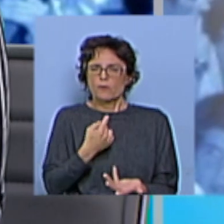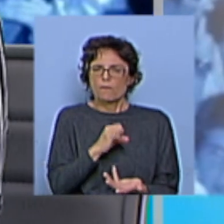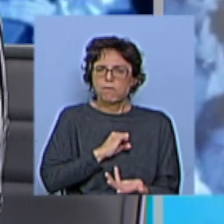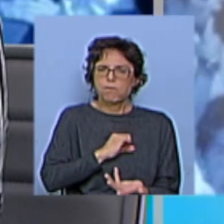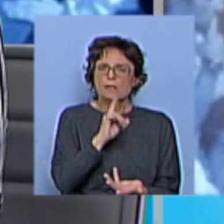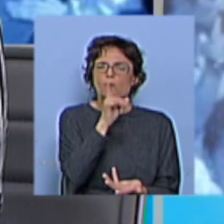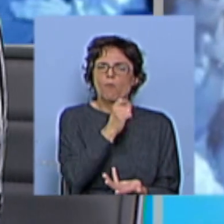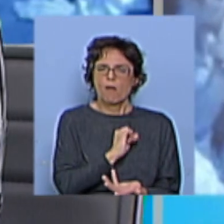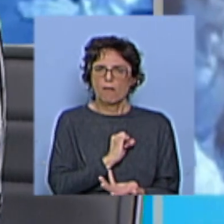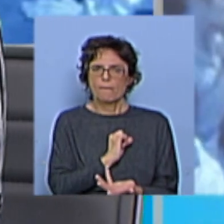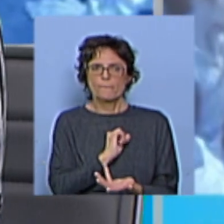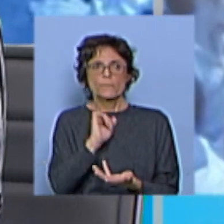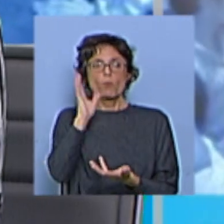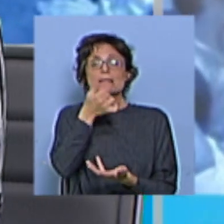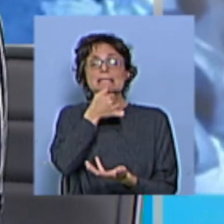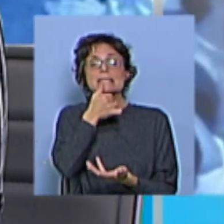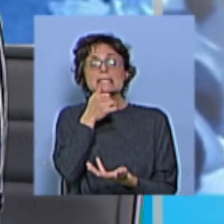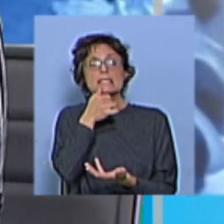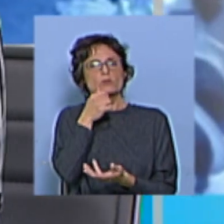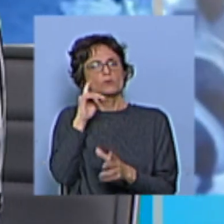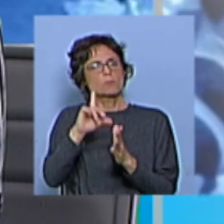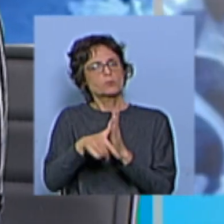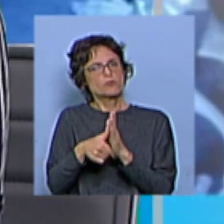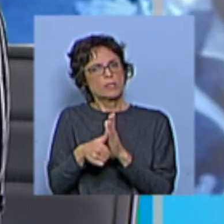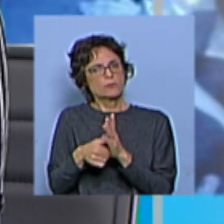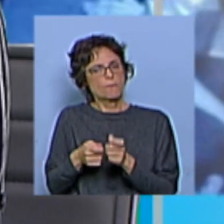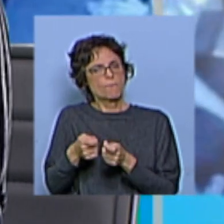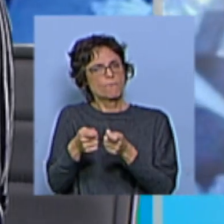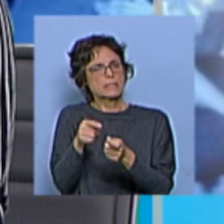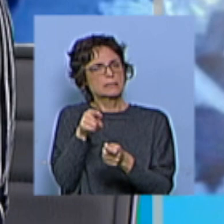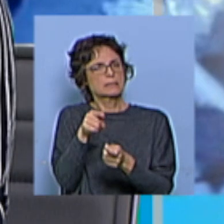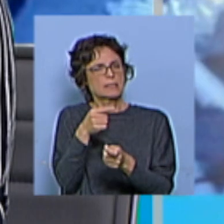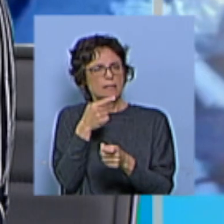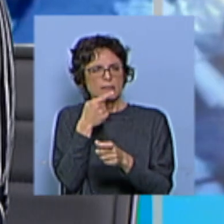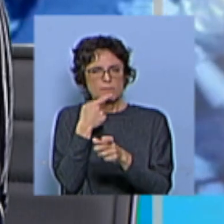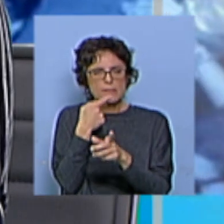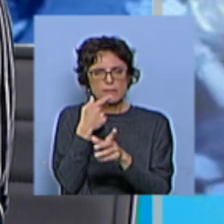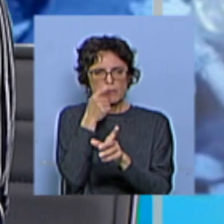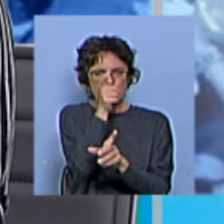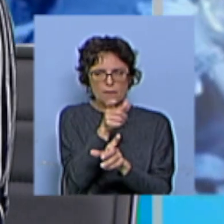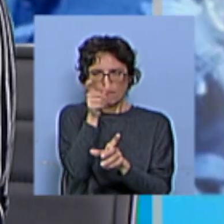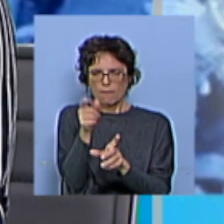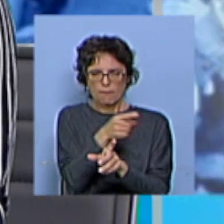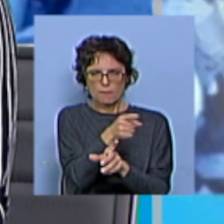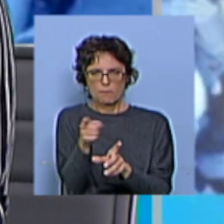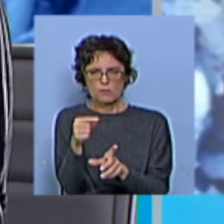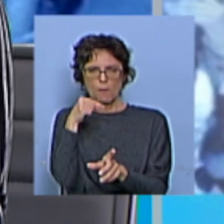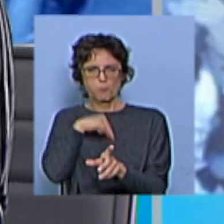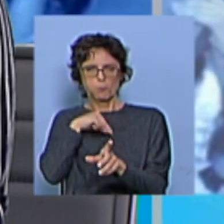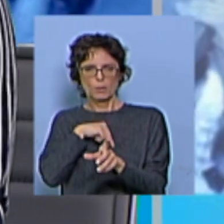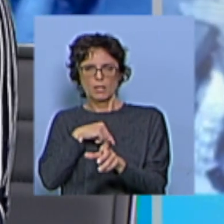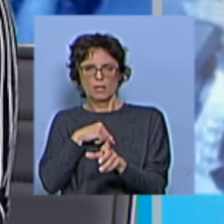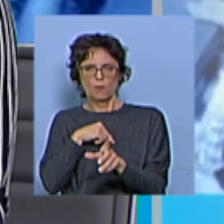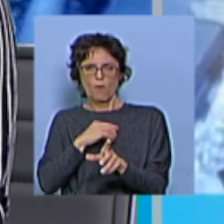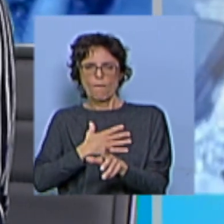quando avancei para este projeto, foi encontrar aquilo que movia cada uma destas pessoas. O que é que eles tinham no seu interior, qual é que era